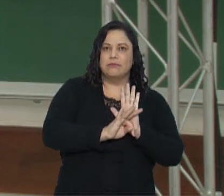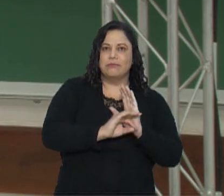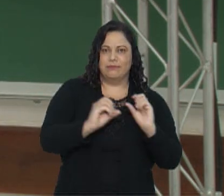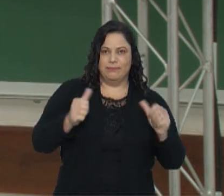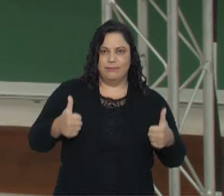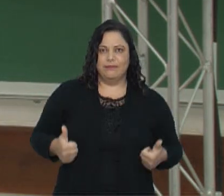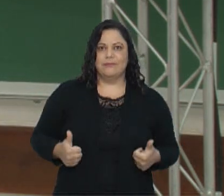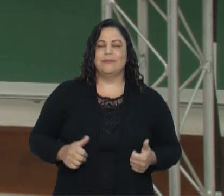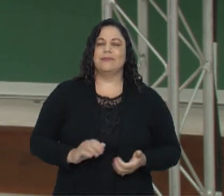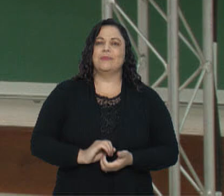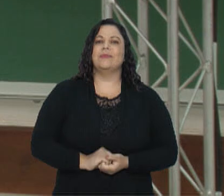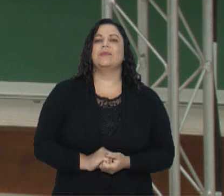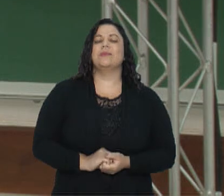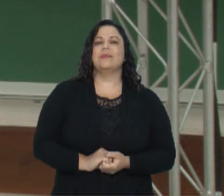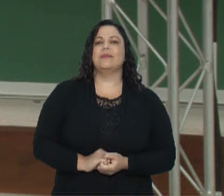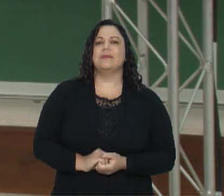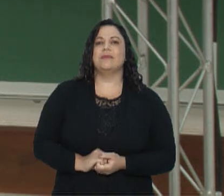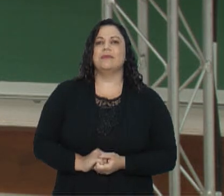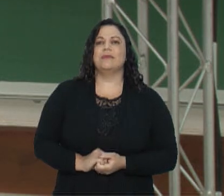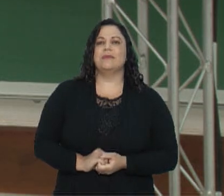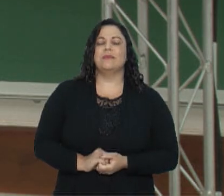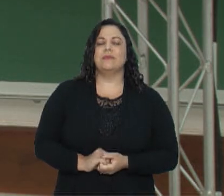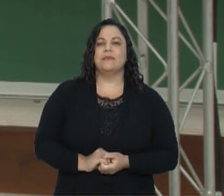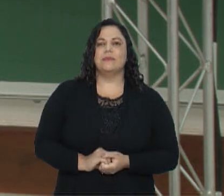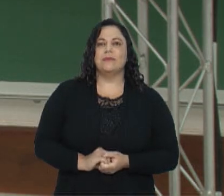ok? Continuando lá.